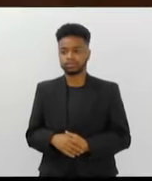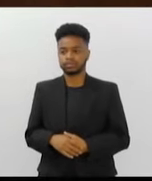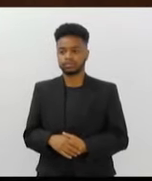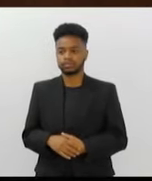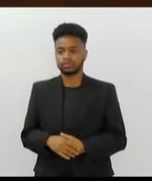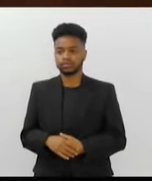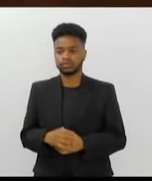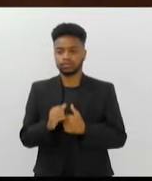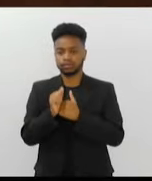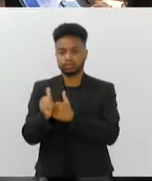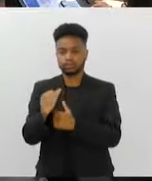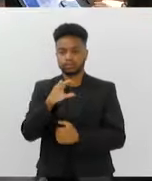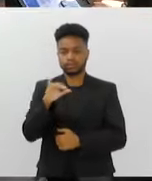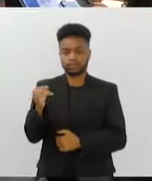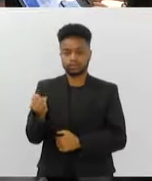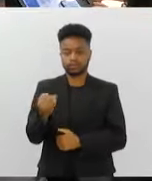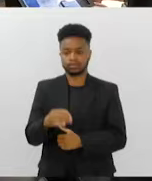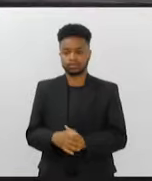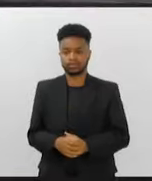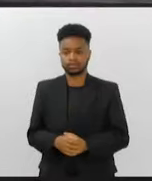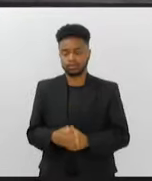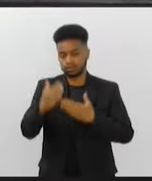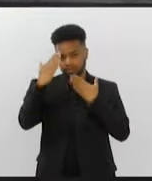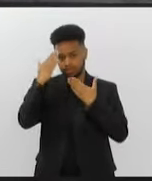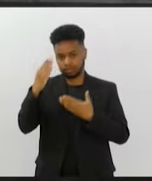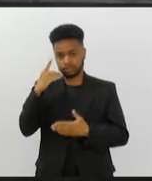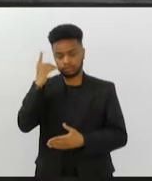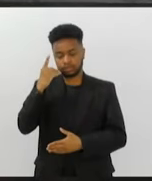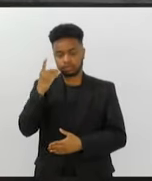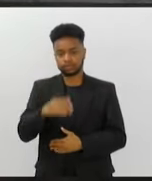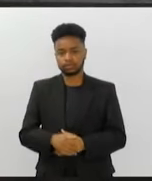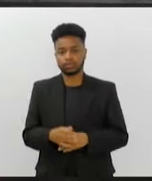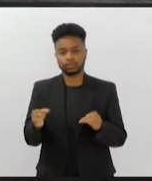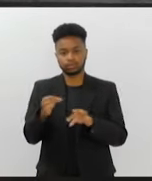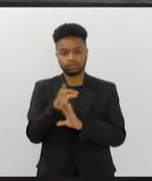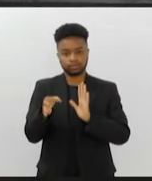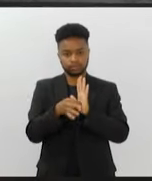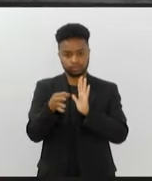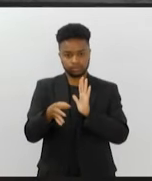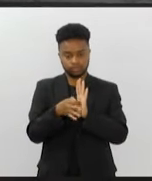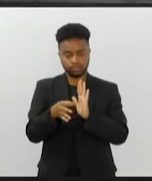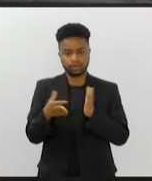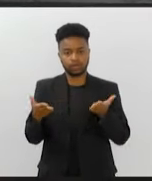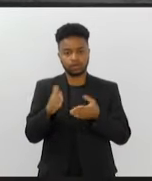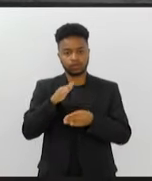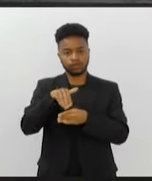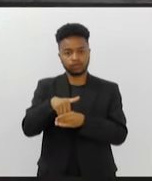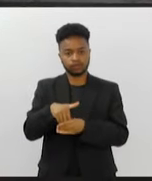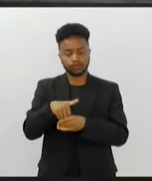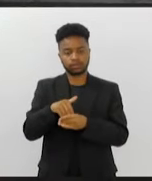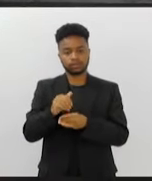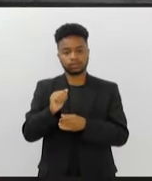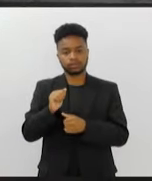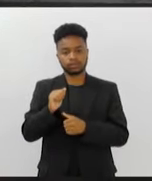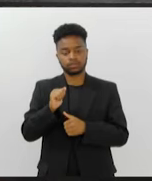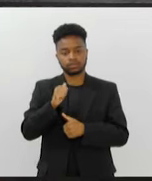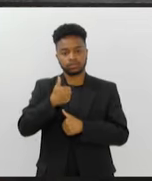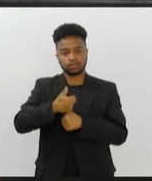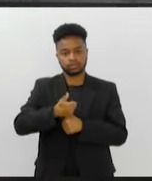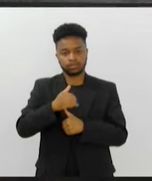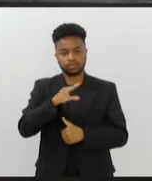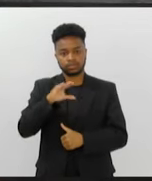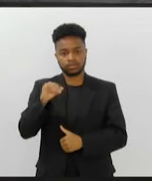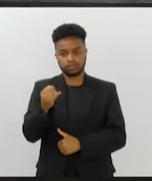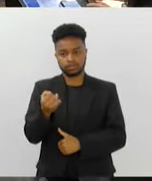Sigo a CCJ, presidente. Muito obrigado, Macedo. Com os pareceres emitidos, em votação, o substitutivo da